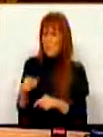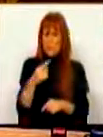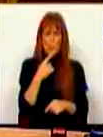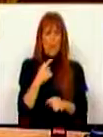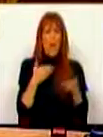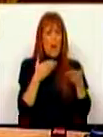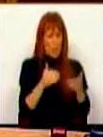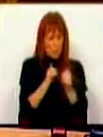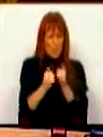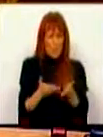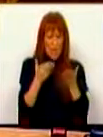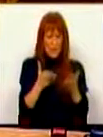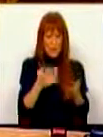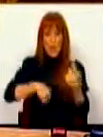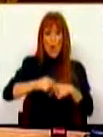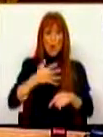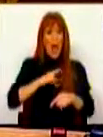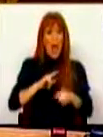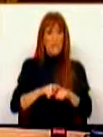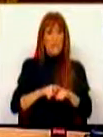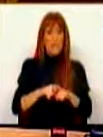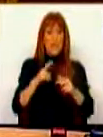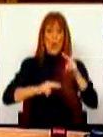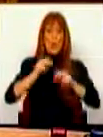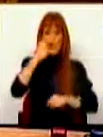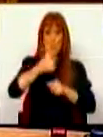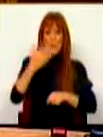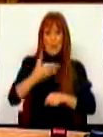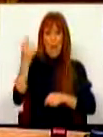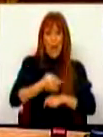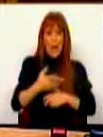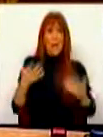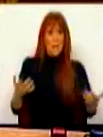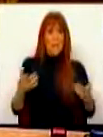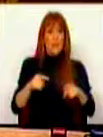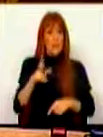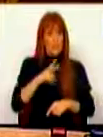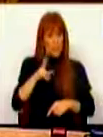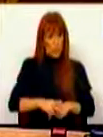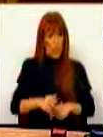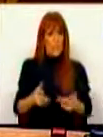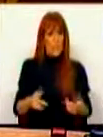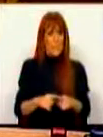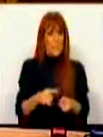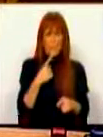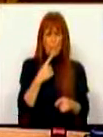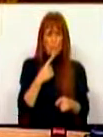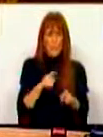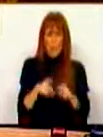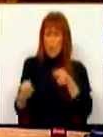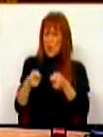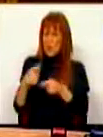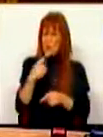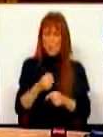que contribui para aquilo que nós queremos da construção da cidadania em Portugal, muitas